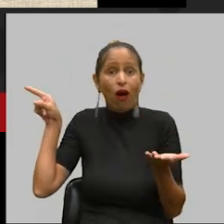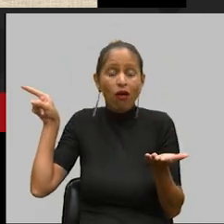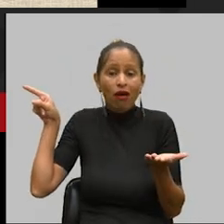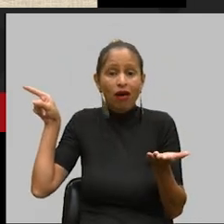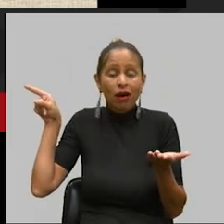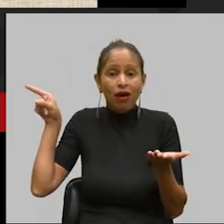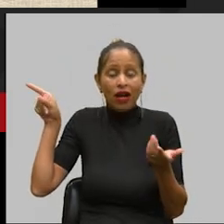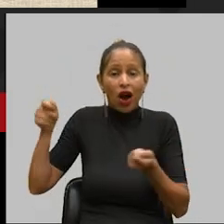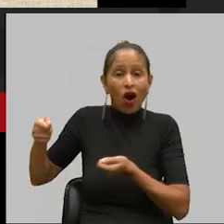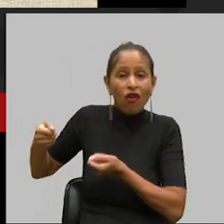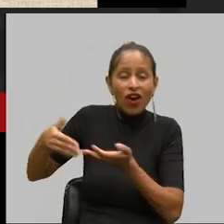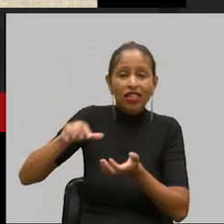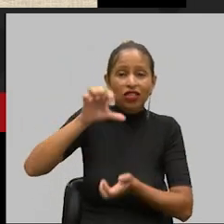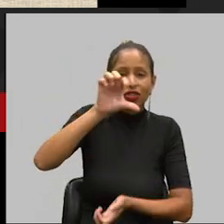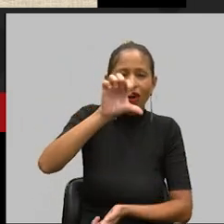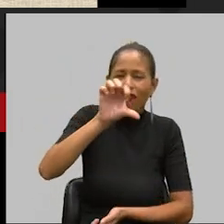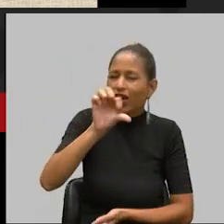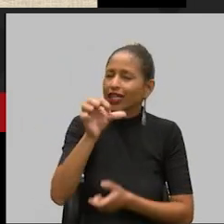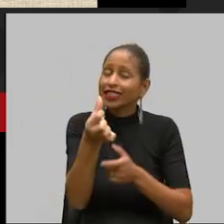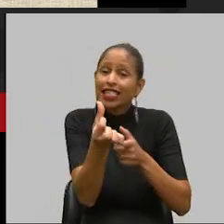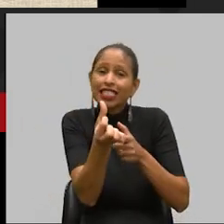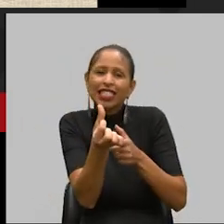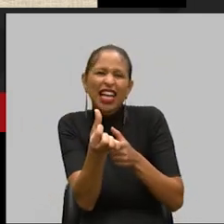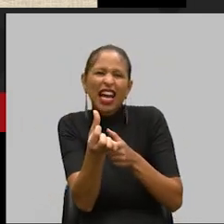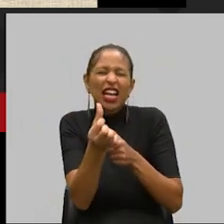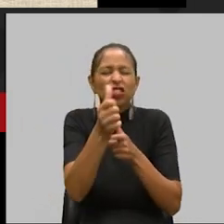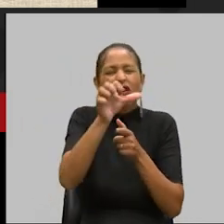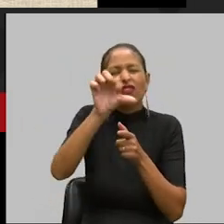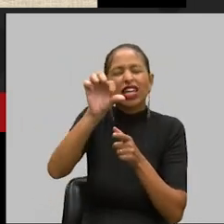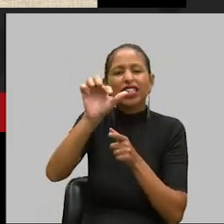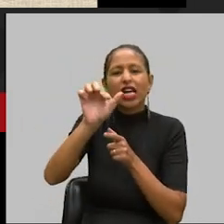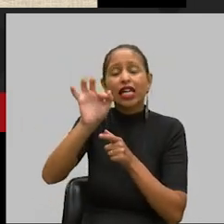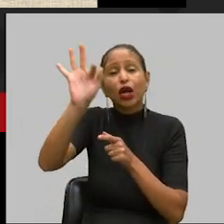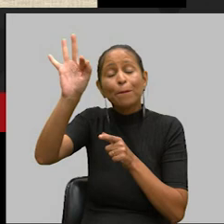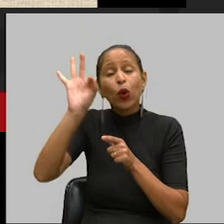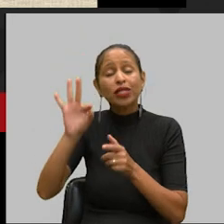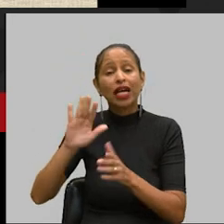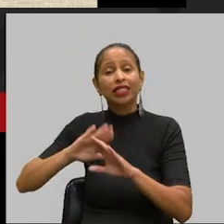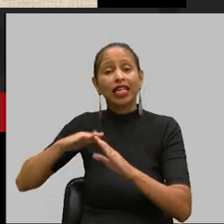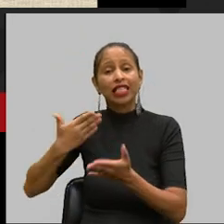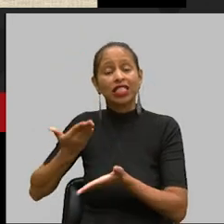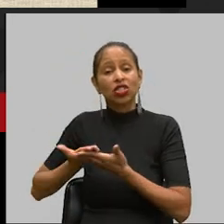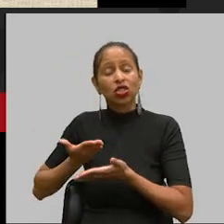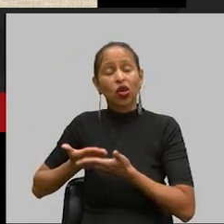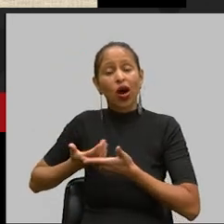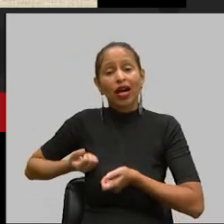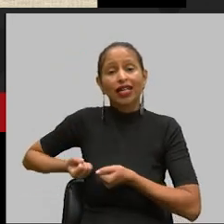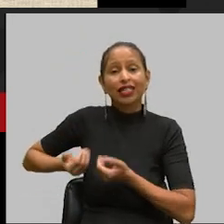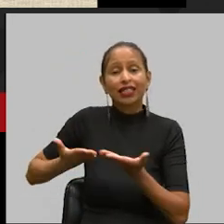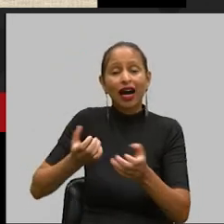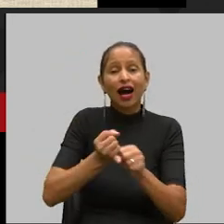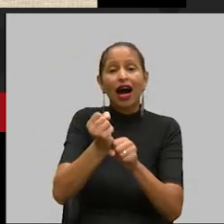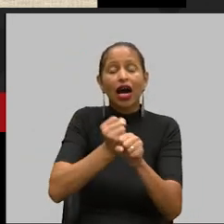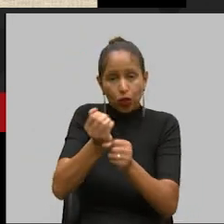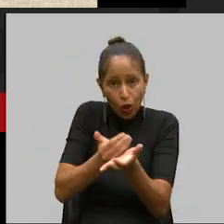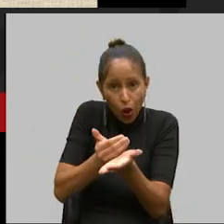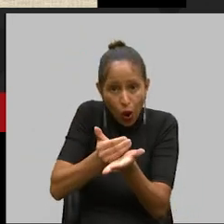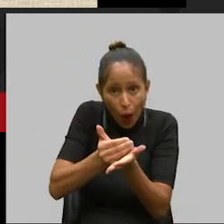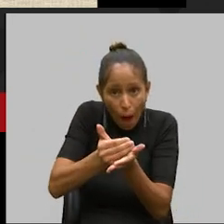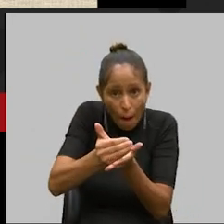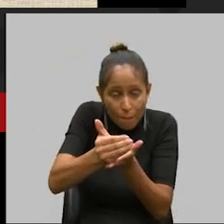ofertam 96 ou 7% dessas escolas São escolas que ofertam os anos iniciais do